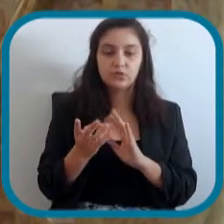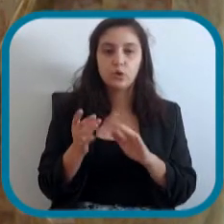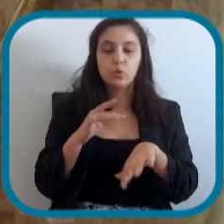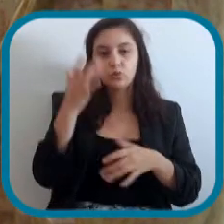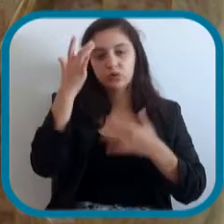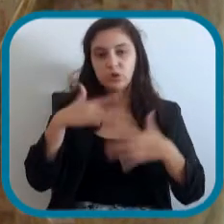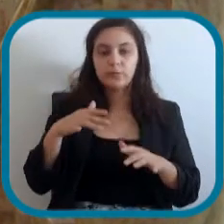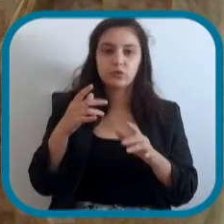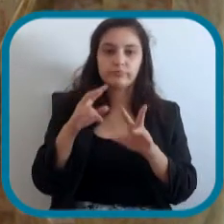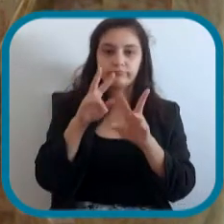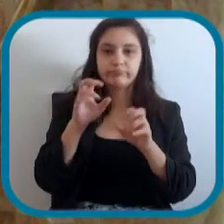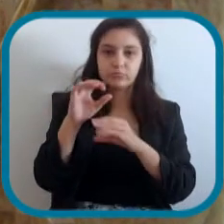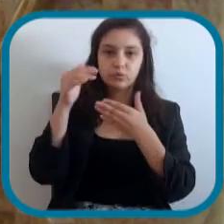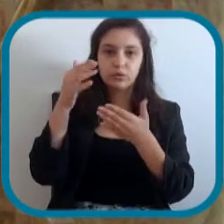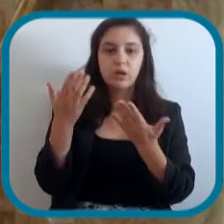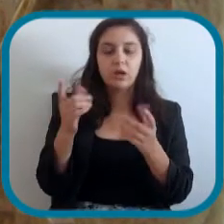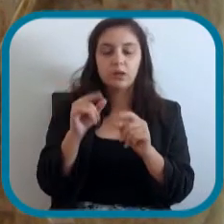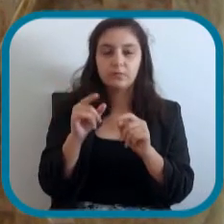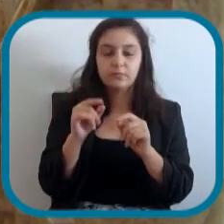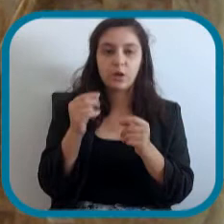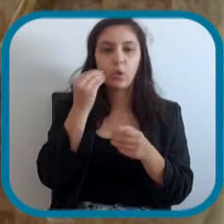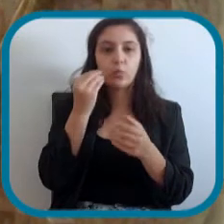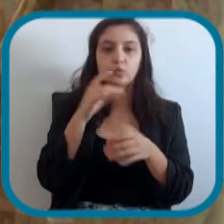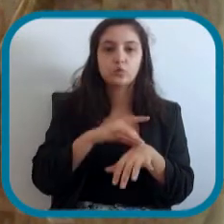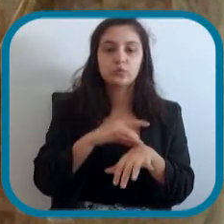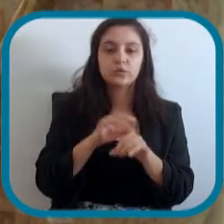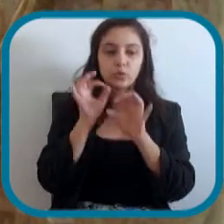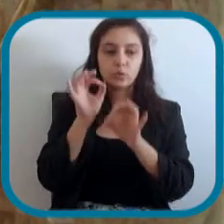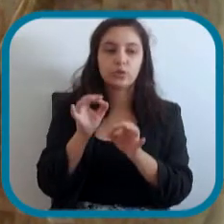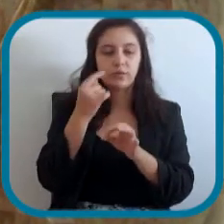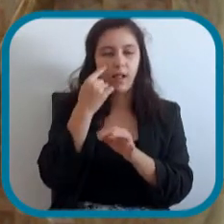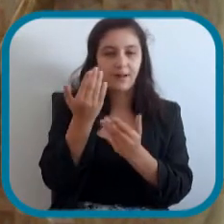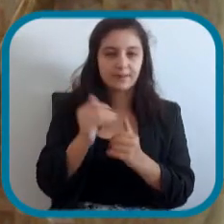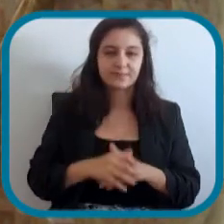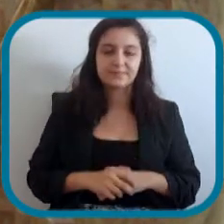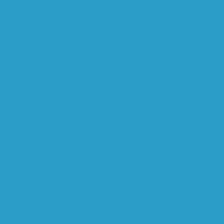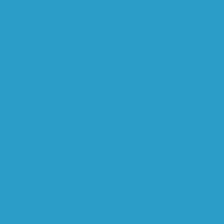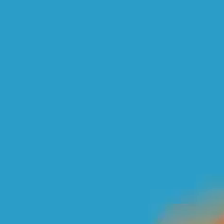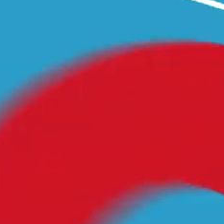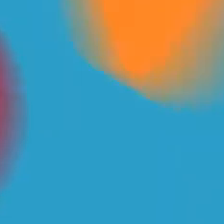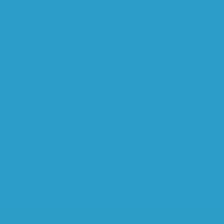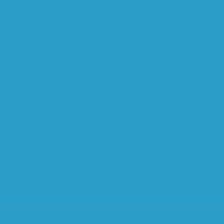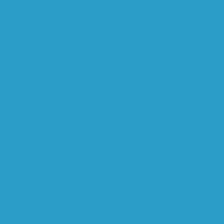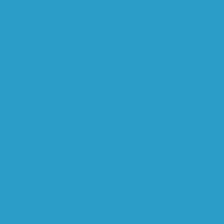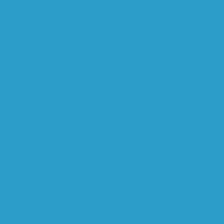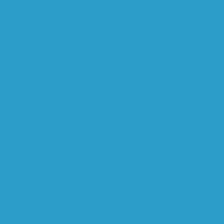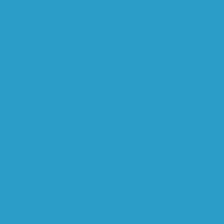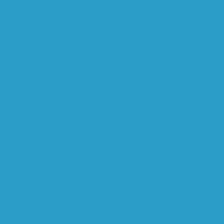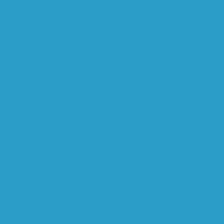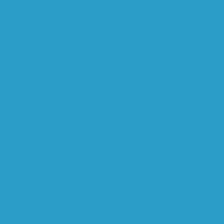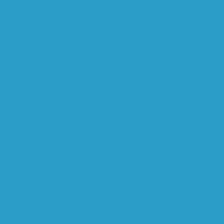depressão que existem, os sintomas mais comuns e ainda o modo como esta doença pode ser tratada. Ora, vejam.